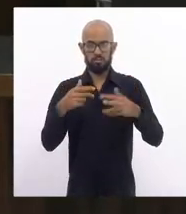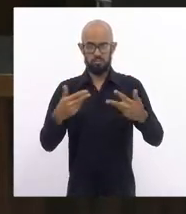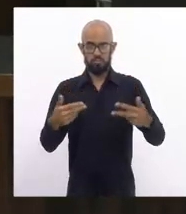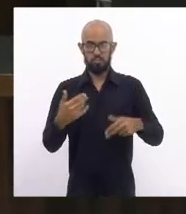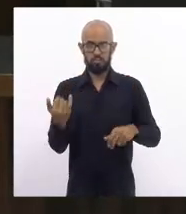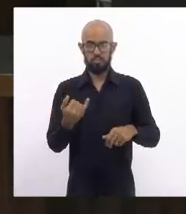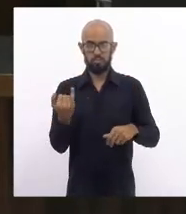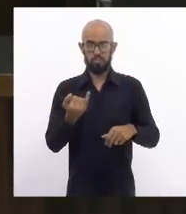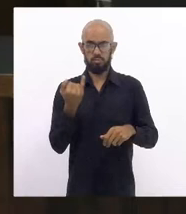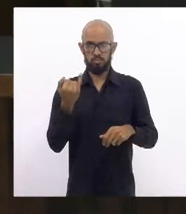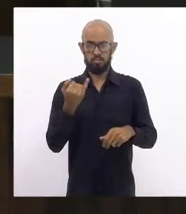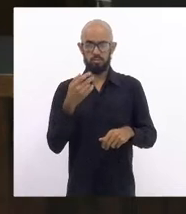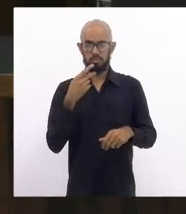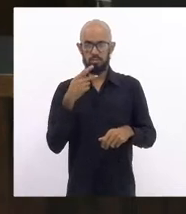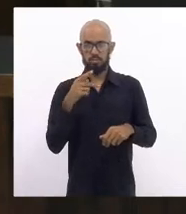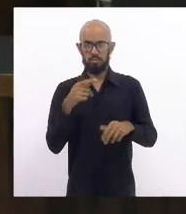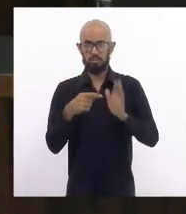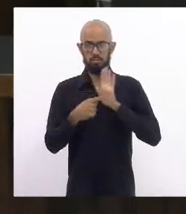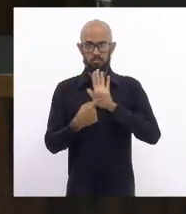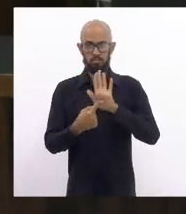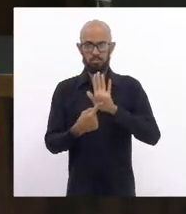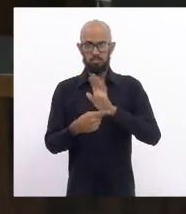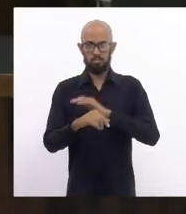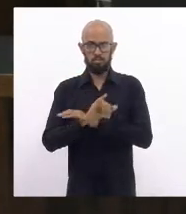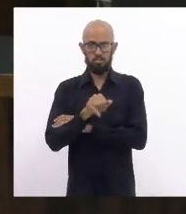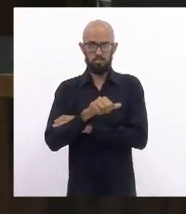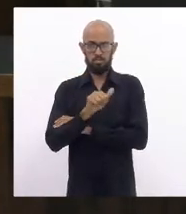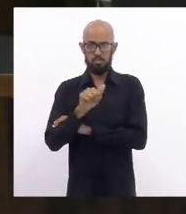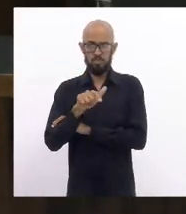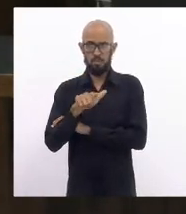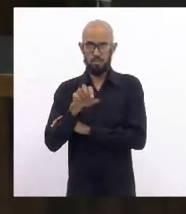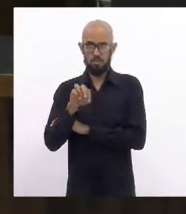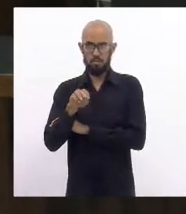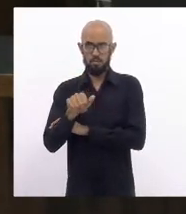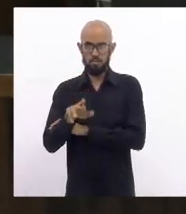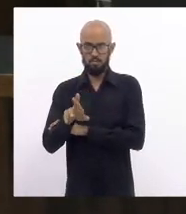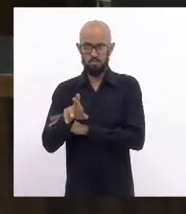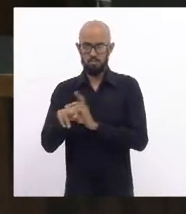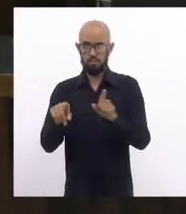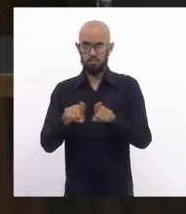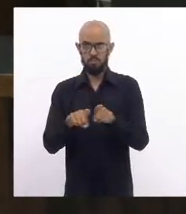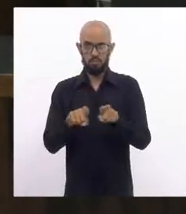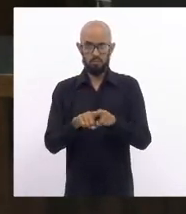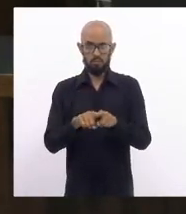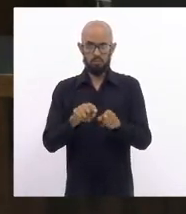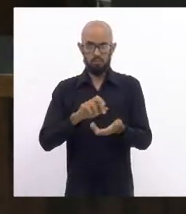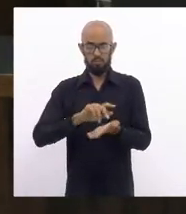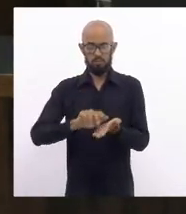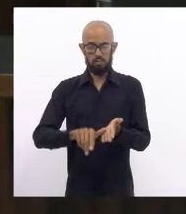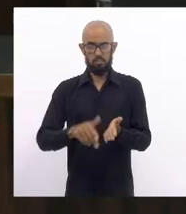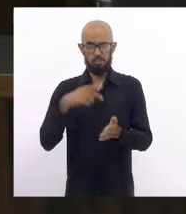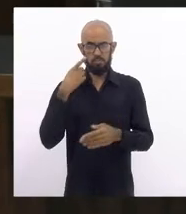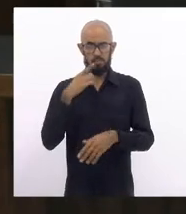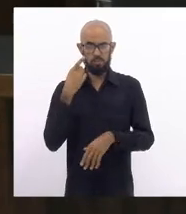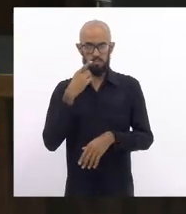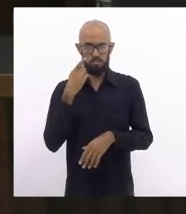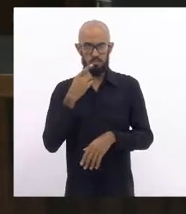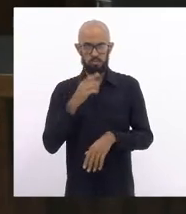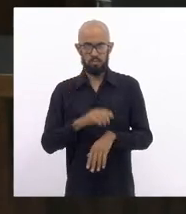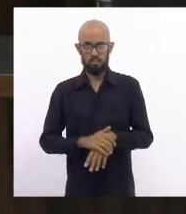importantes apresentados pelo deputado Jalmir, tem pontos importantes apresentados por vários deputados aqui,